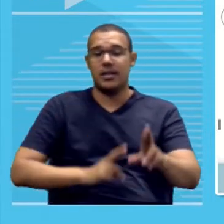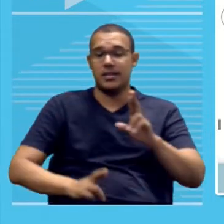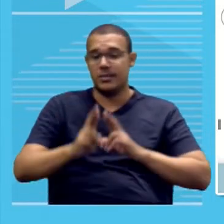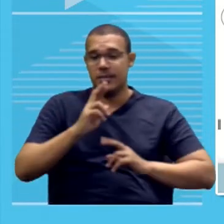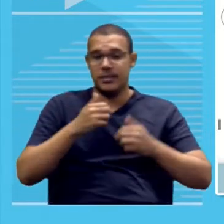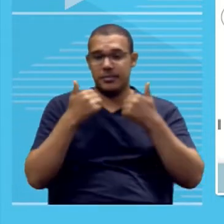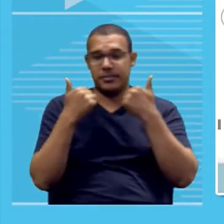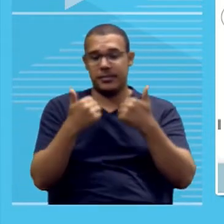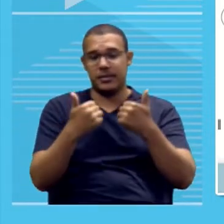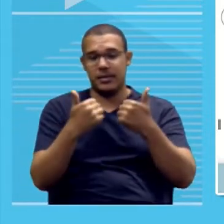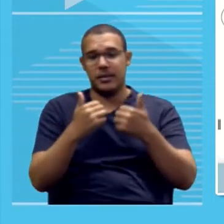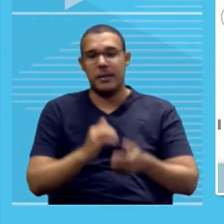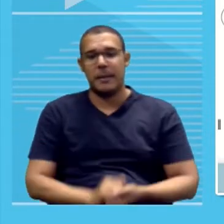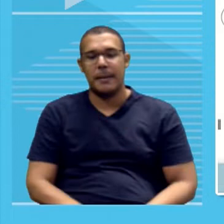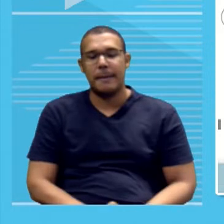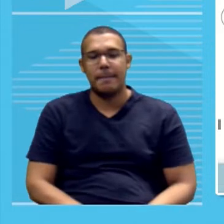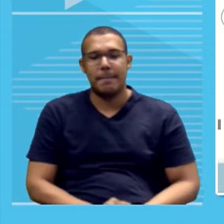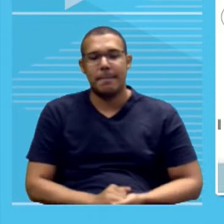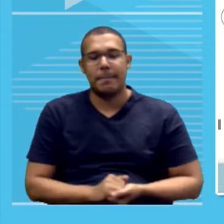questão.